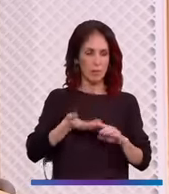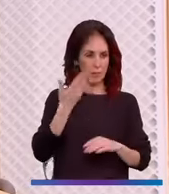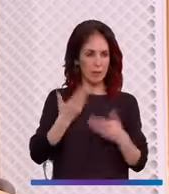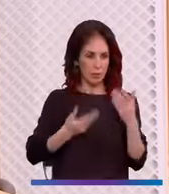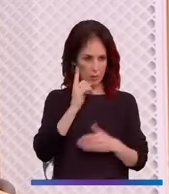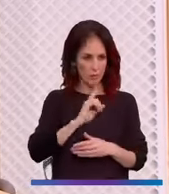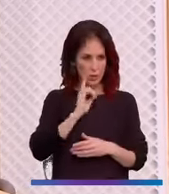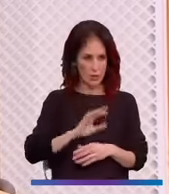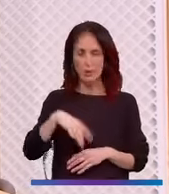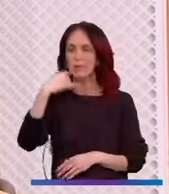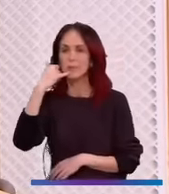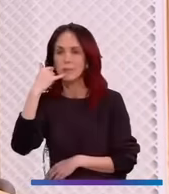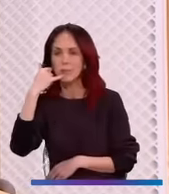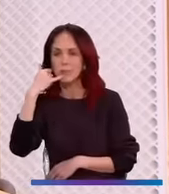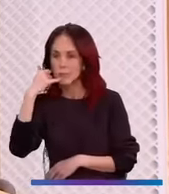mulheres nestas coisas.